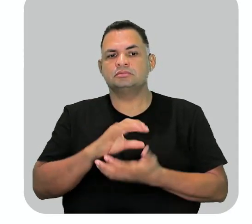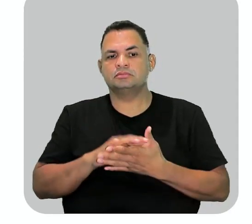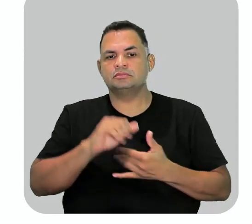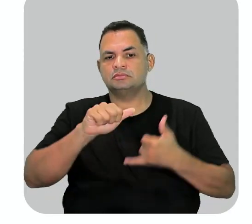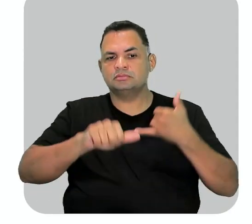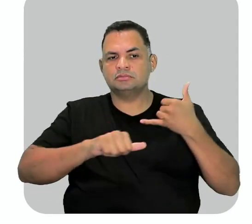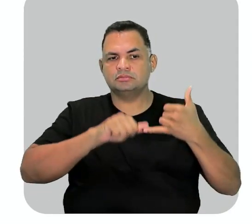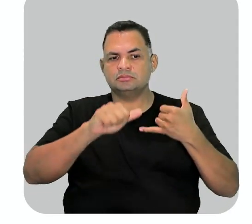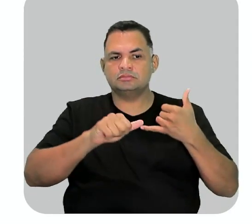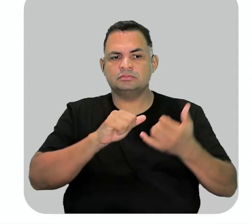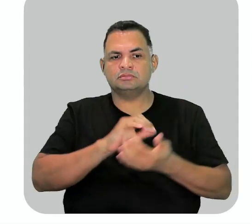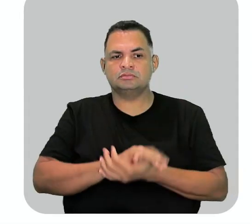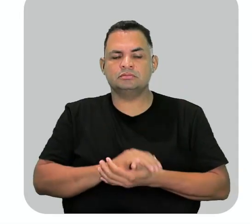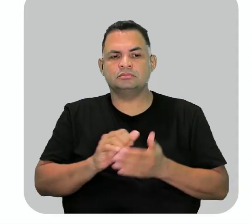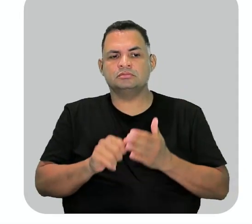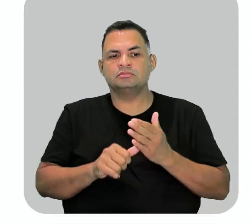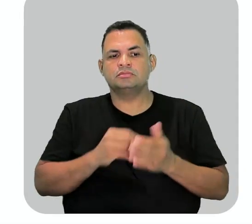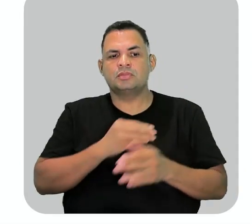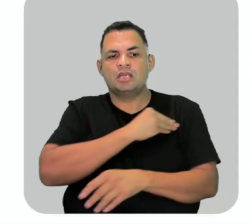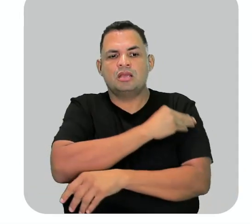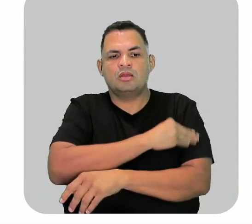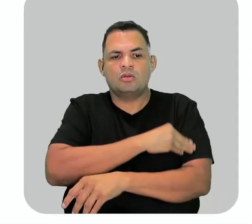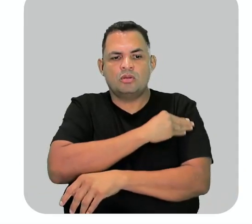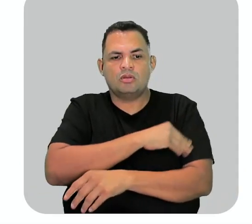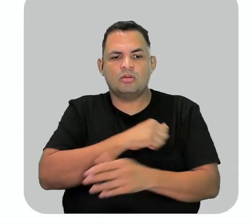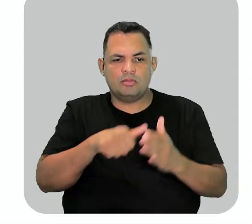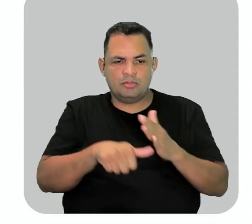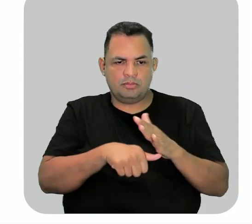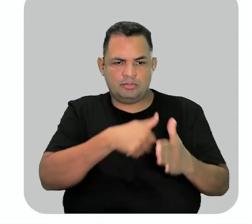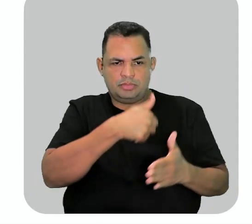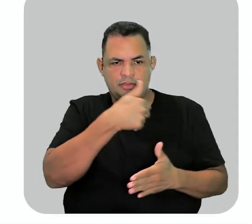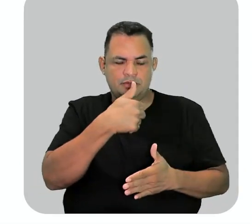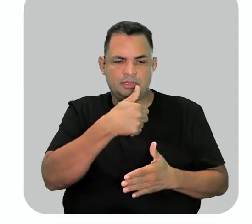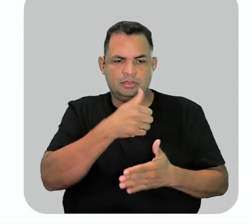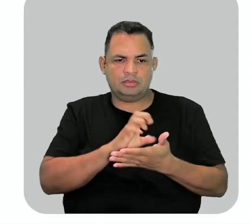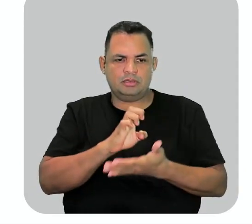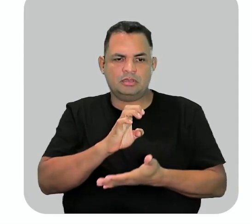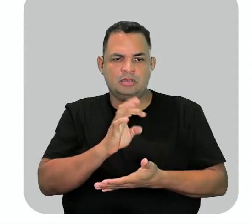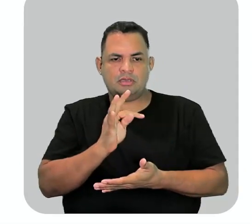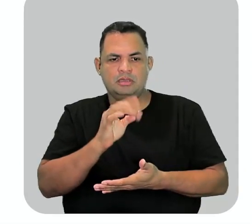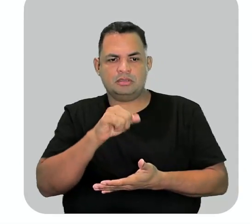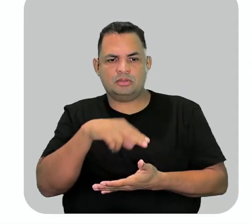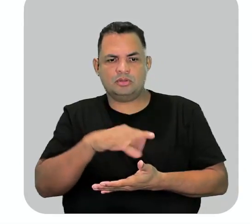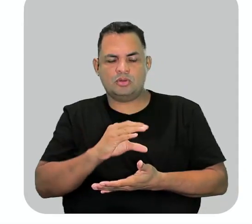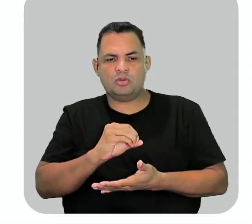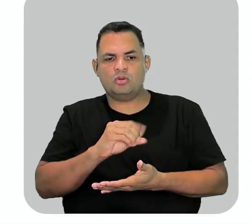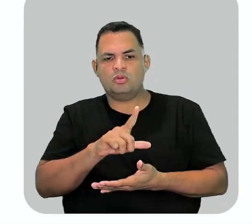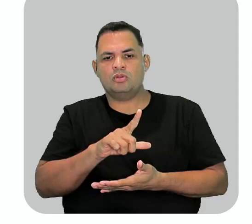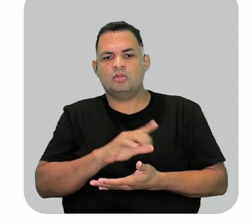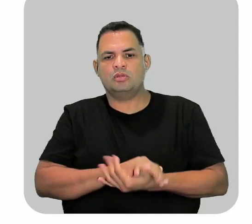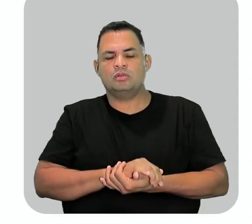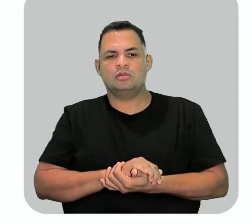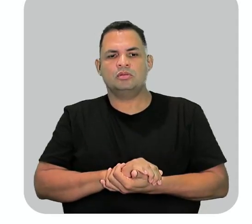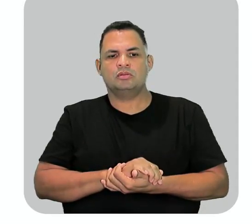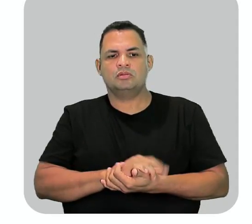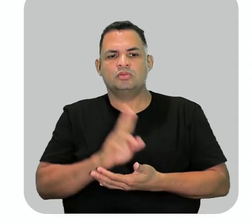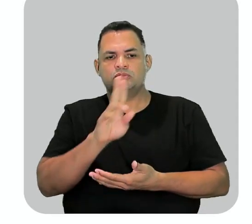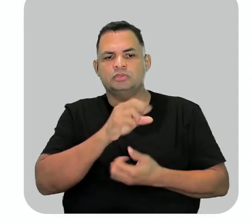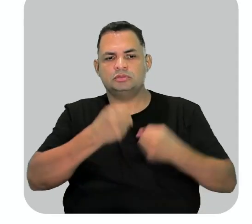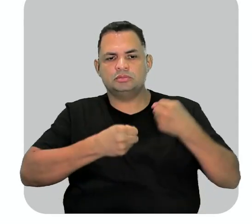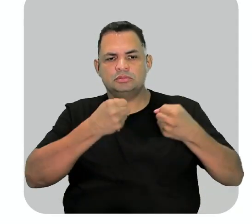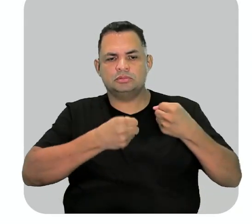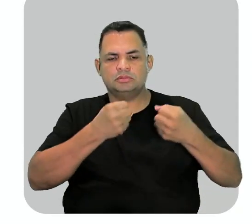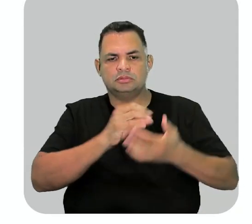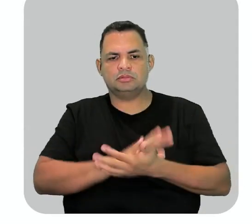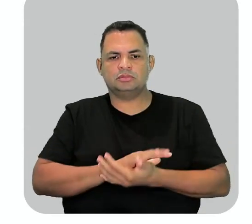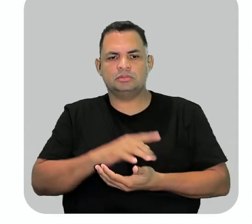reação, ó. O álcool primário, que é o etanol, que é o álcool utilizado nos automóveis. Nós temos